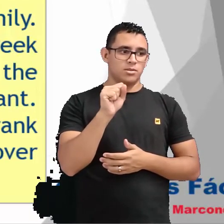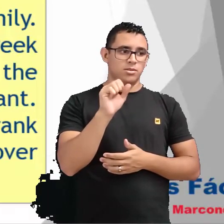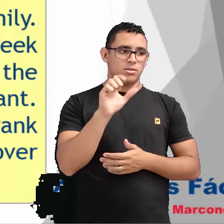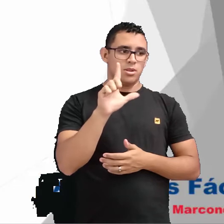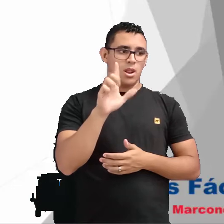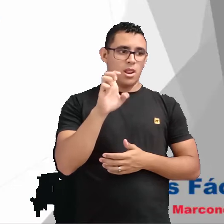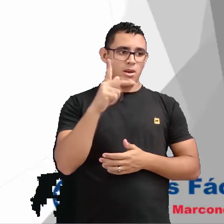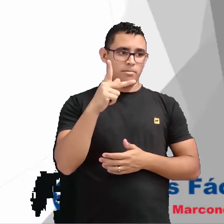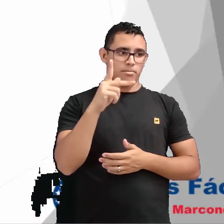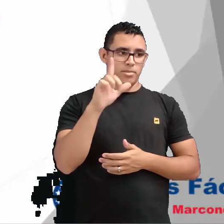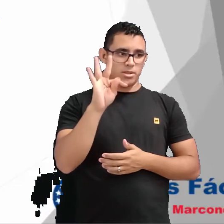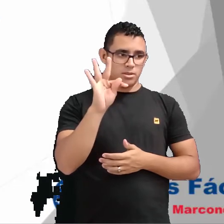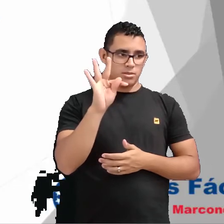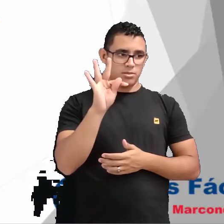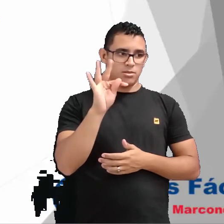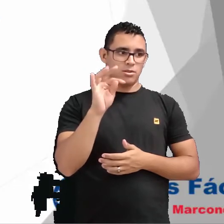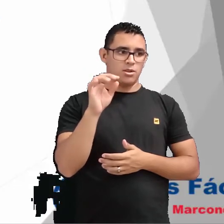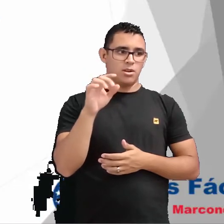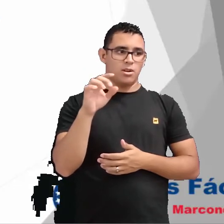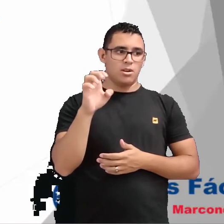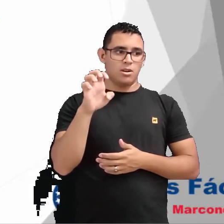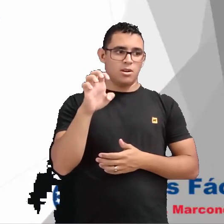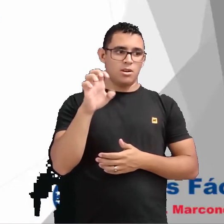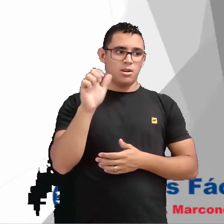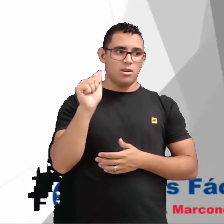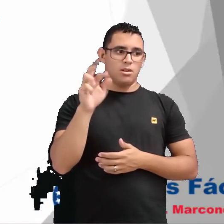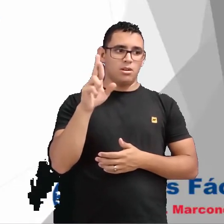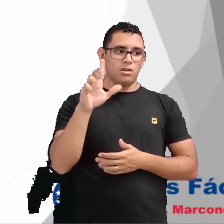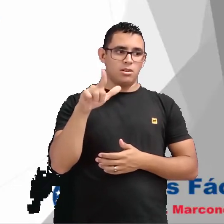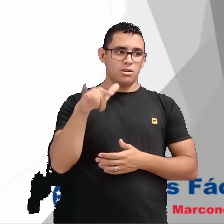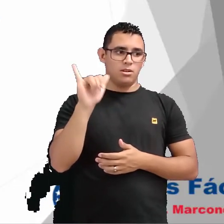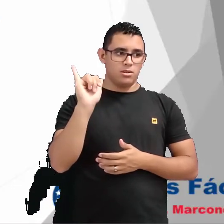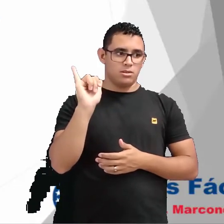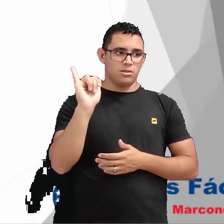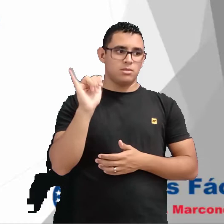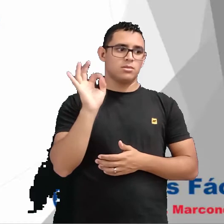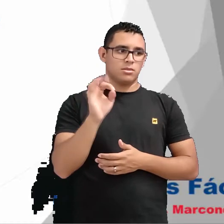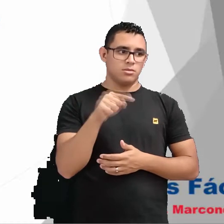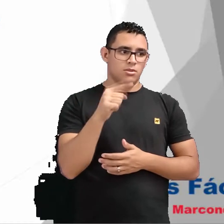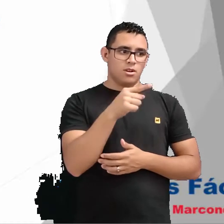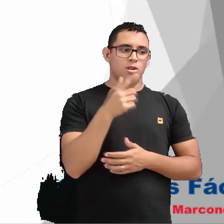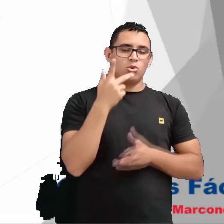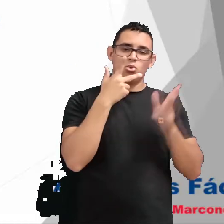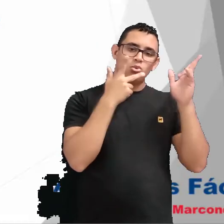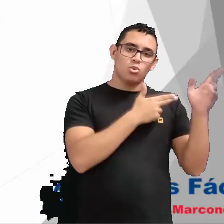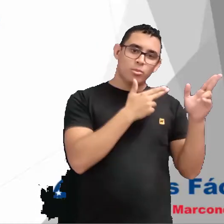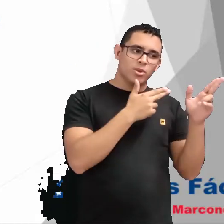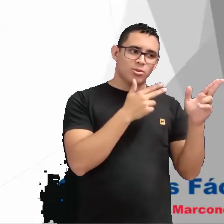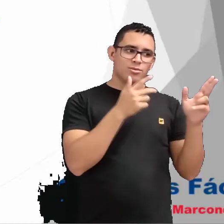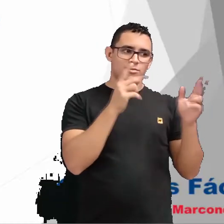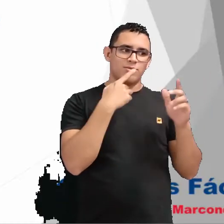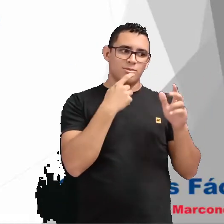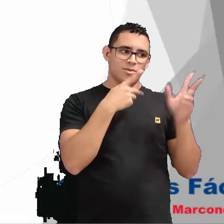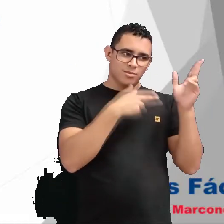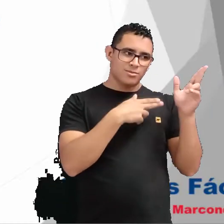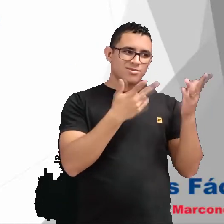cedo, né? Então, aqui, Beth slept early, dormiu cedo, é do verbo to sleep, que é dormir, né? To sleep.